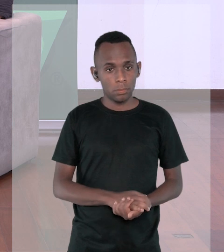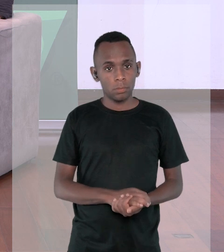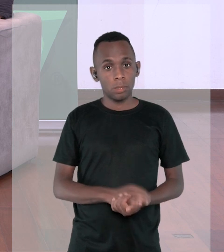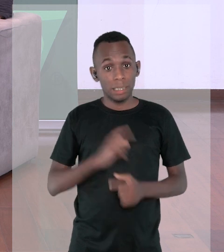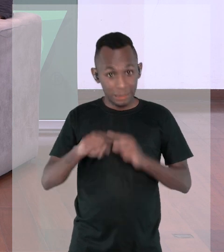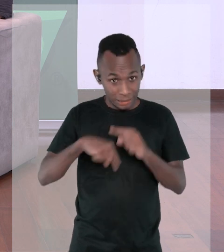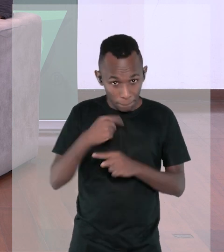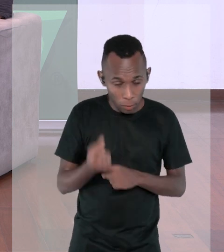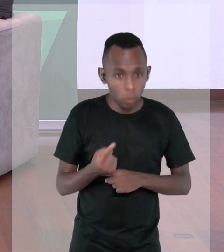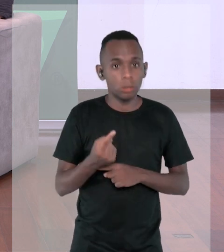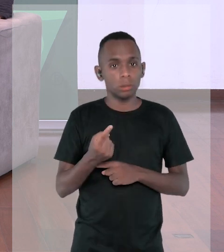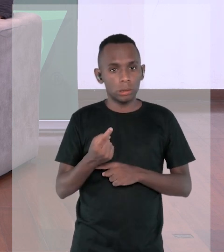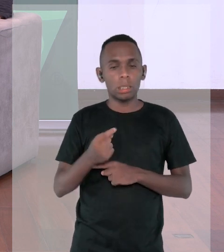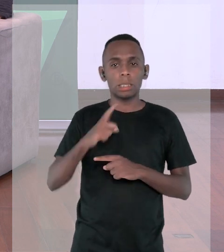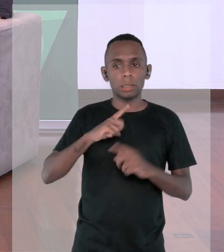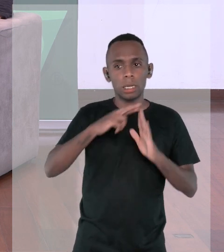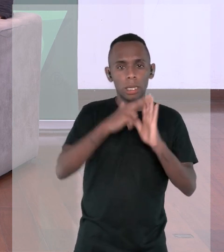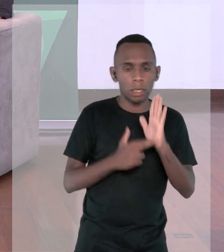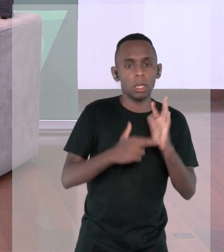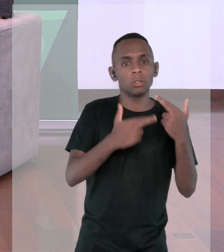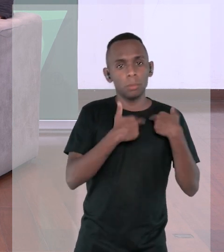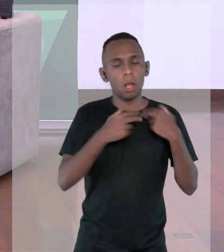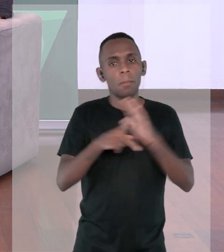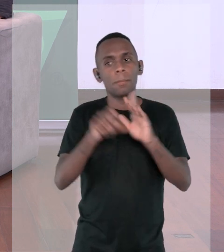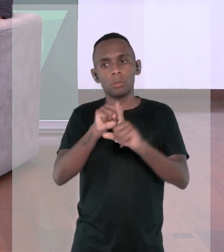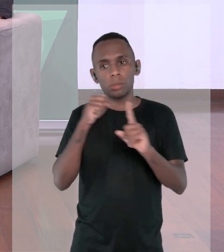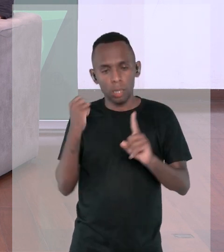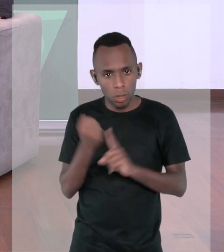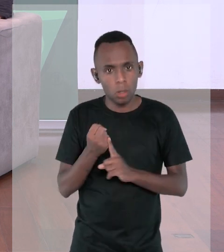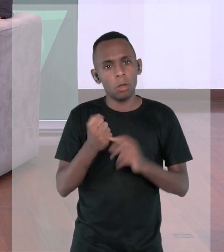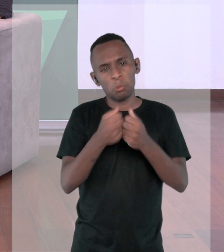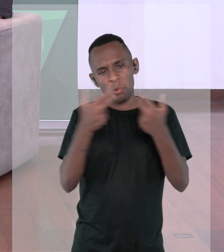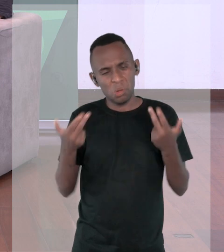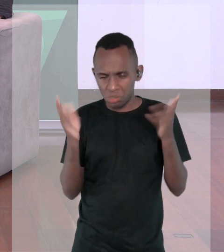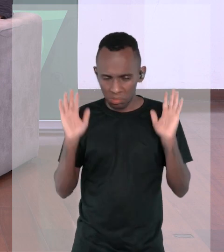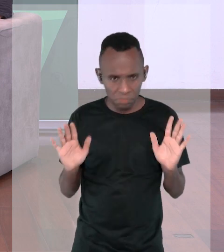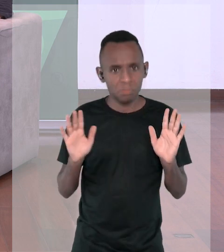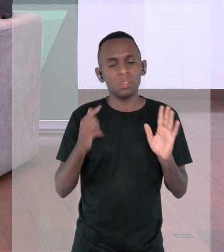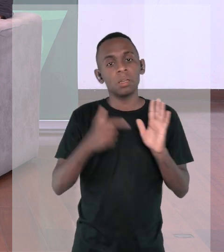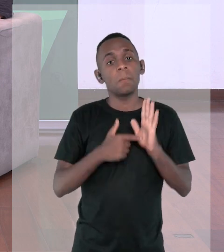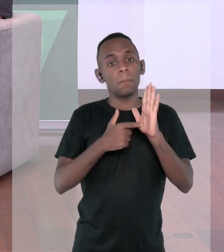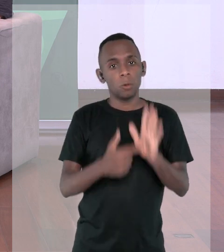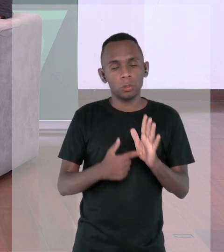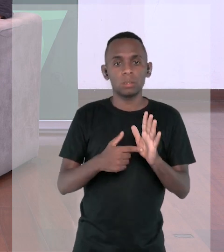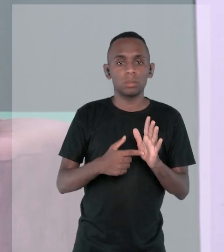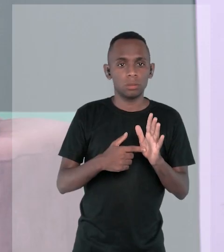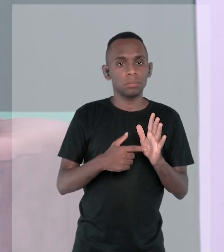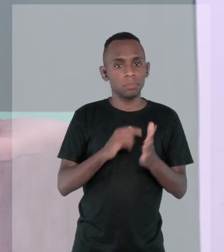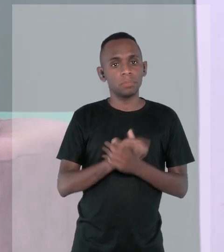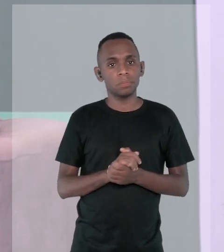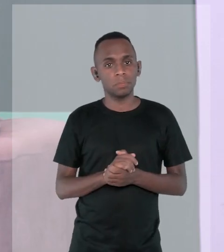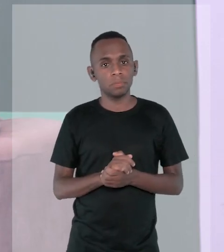em que, depois de ter passado por relatórios de responsabilidade social, coisas assim que se mostraram sacos